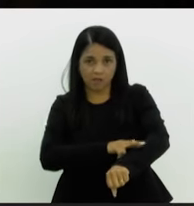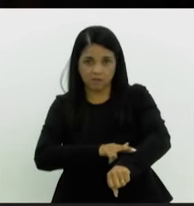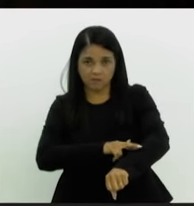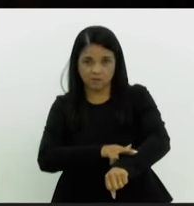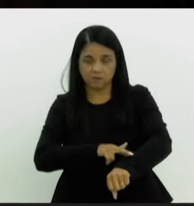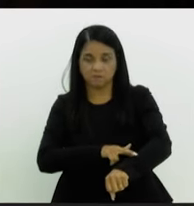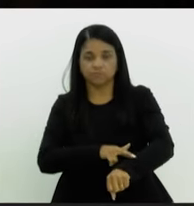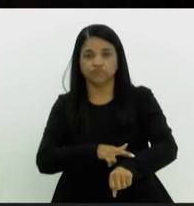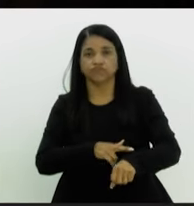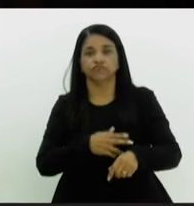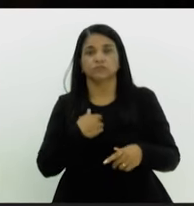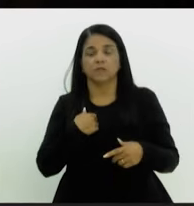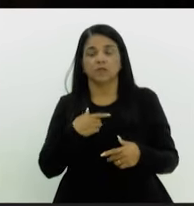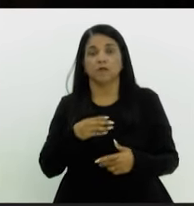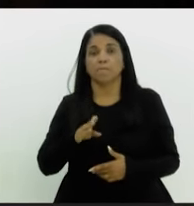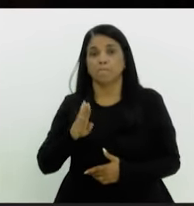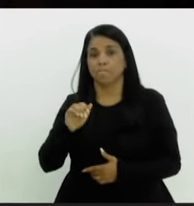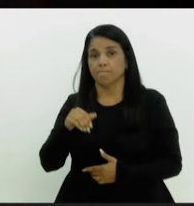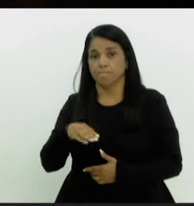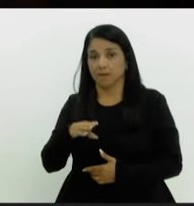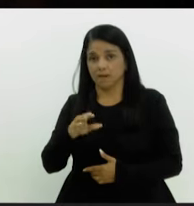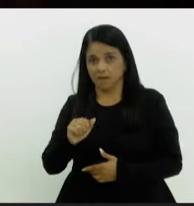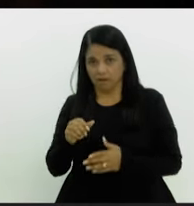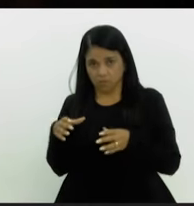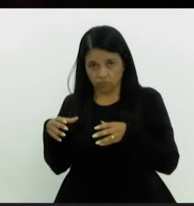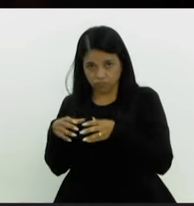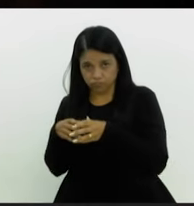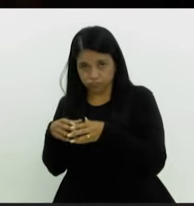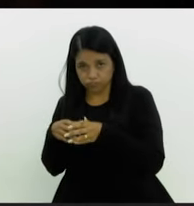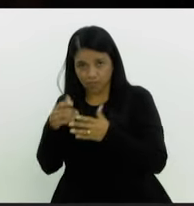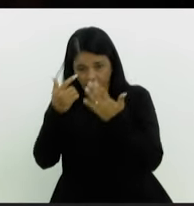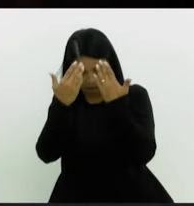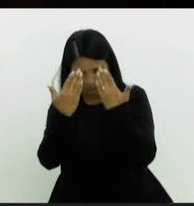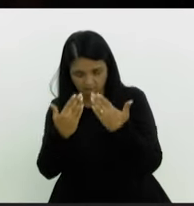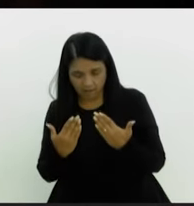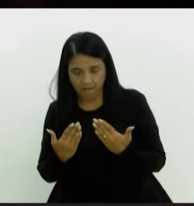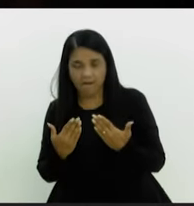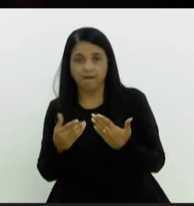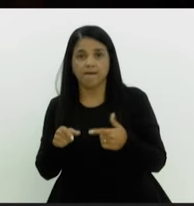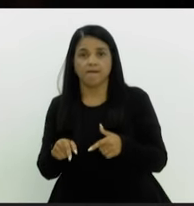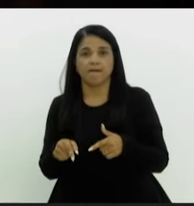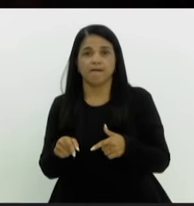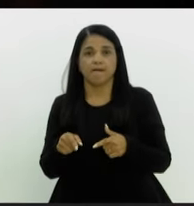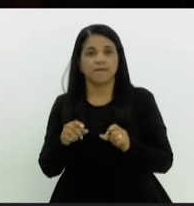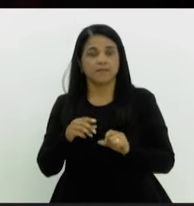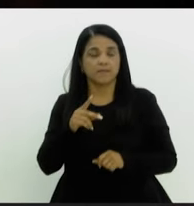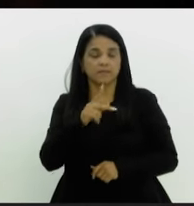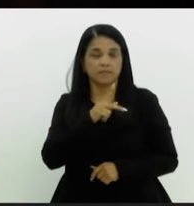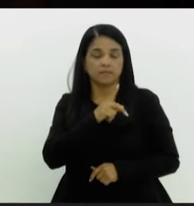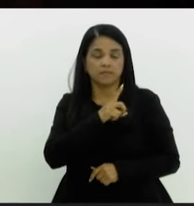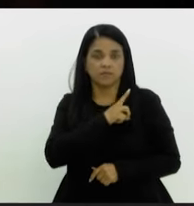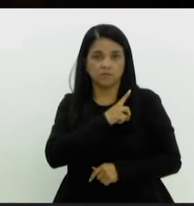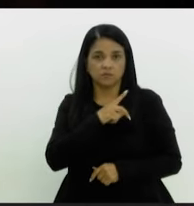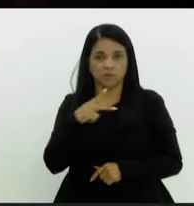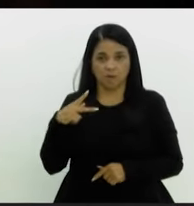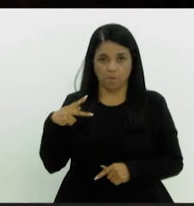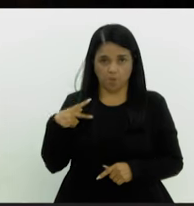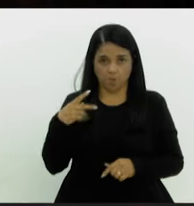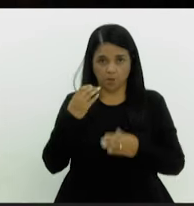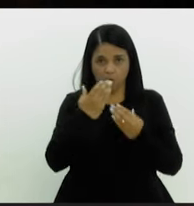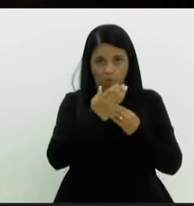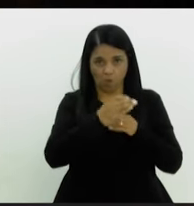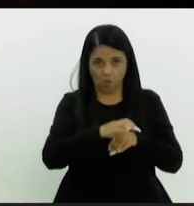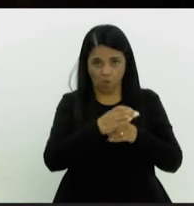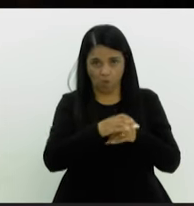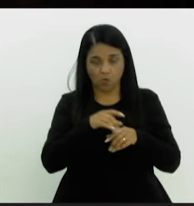banca pras banc PR banca né Eh A Banca na Defensoria do concurso ela é escolhida